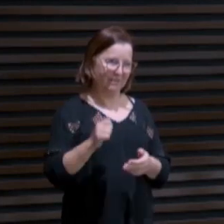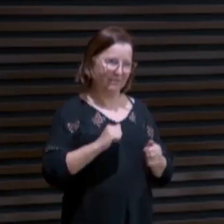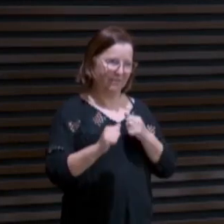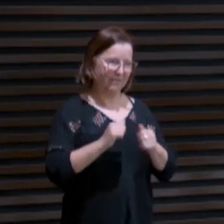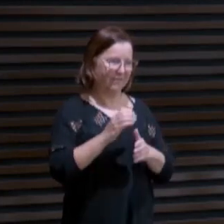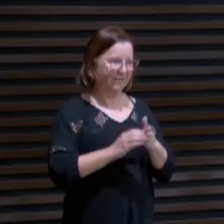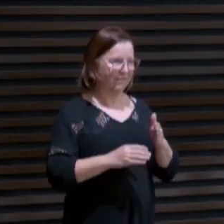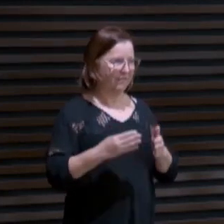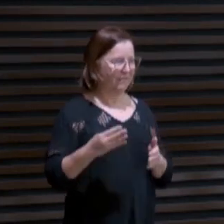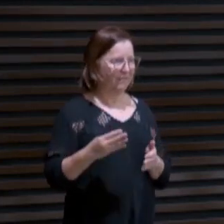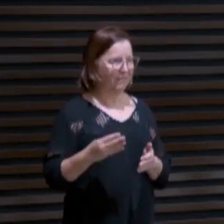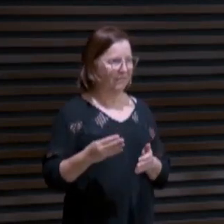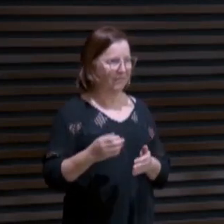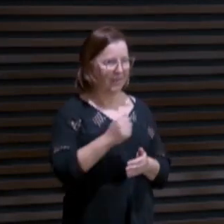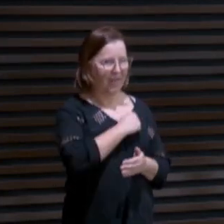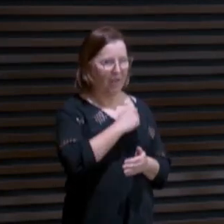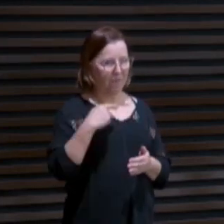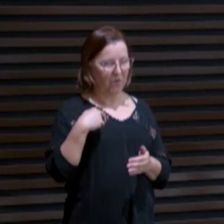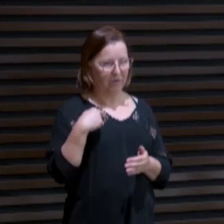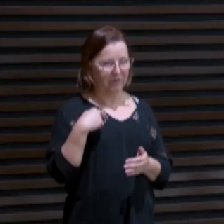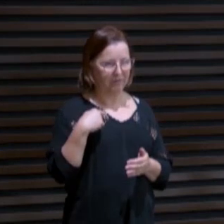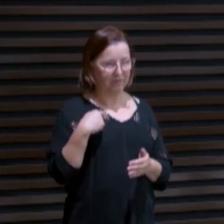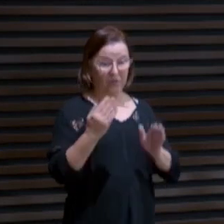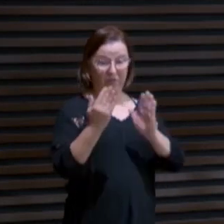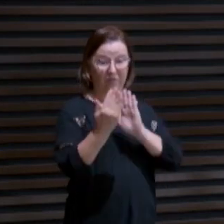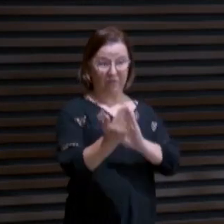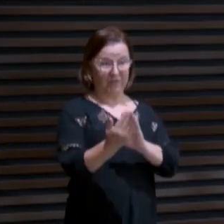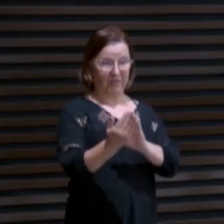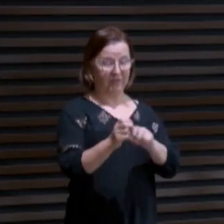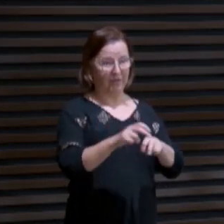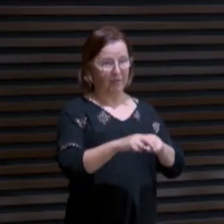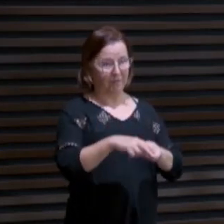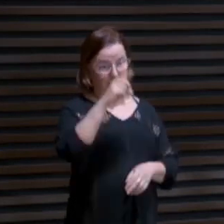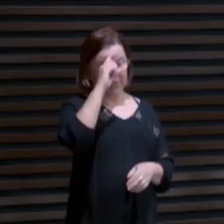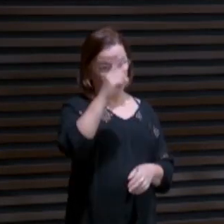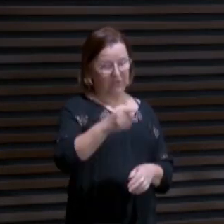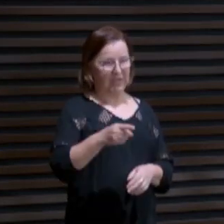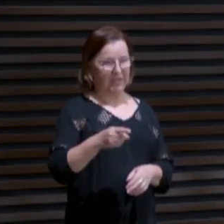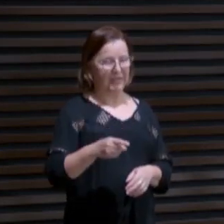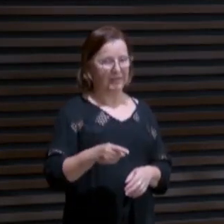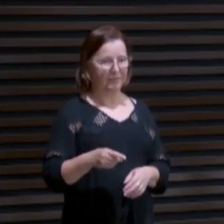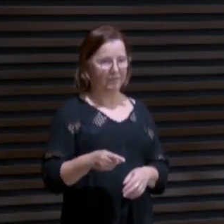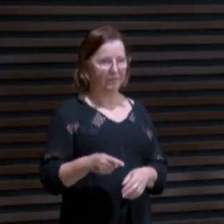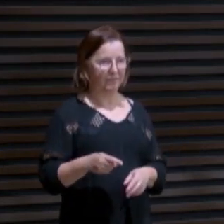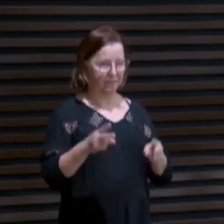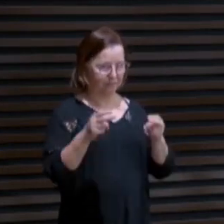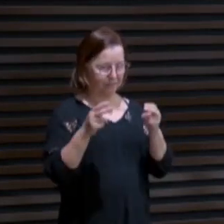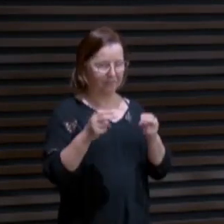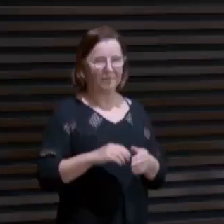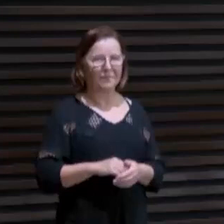4, os apóstolos foram confrontados pelas autoridades. E veja como é que eles